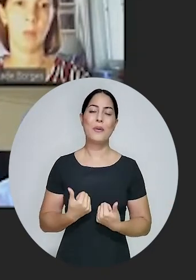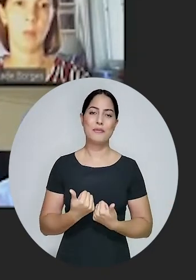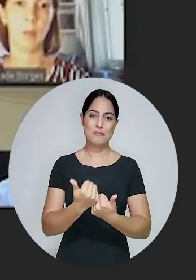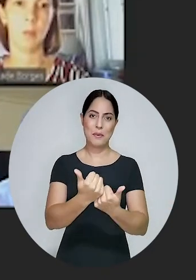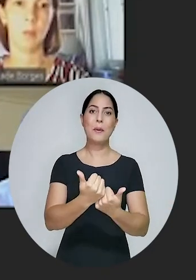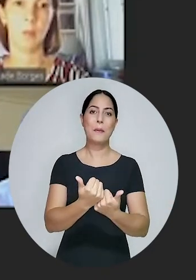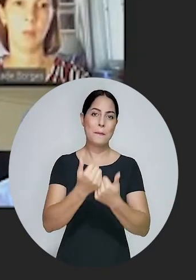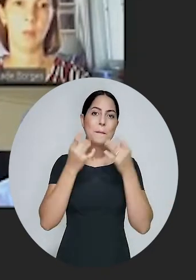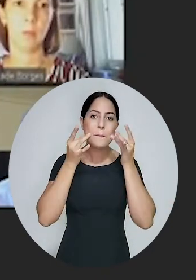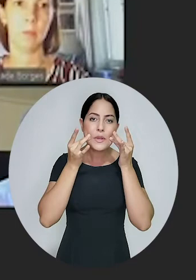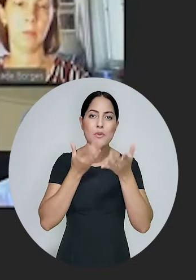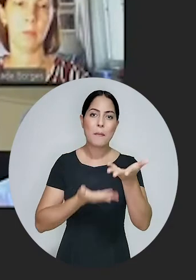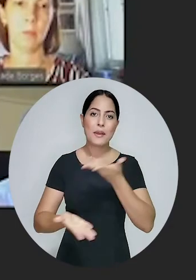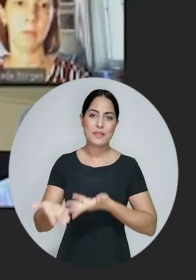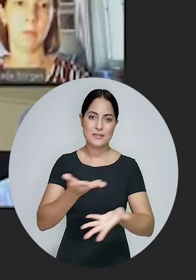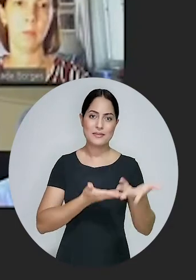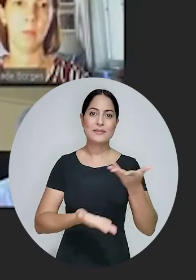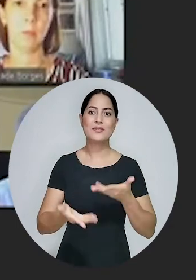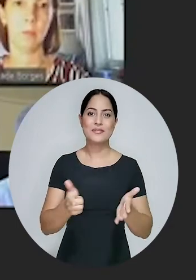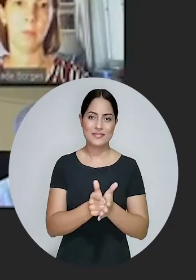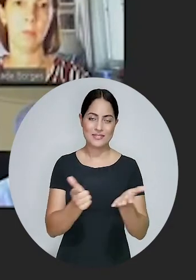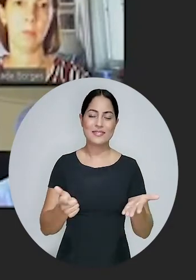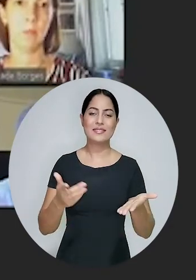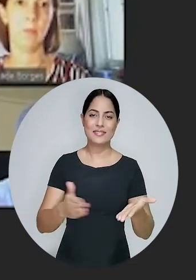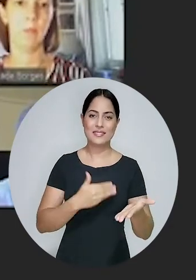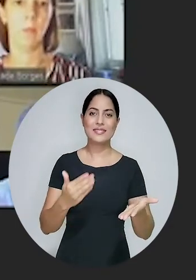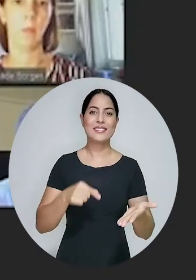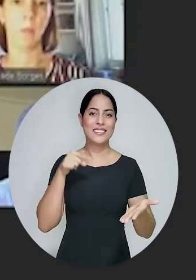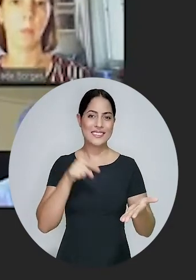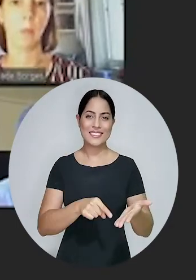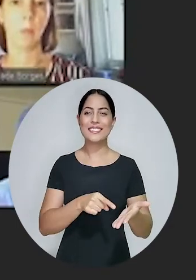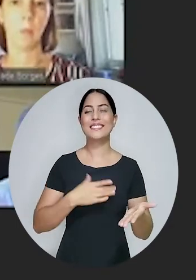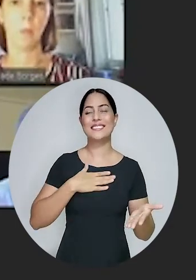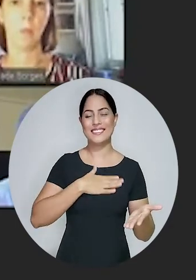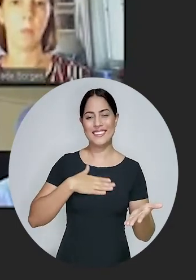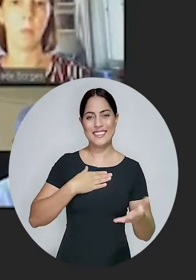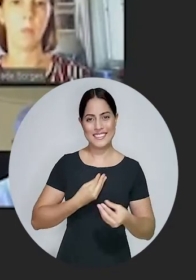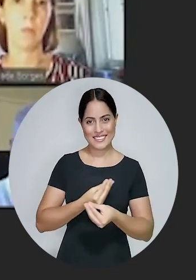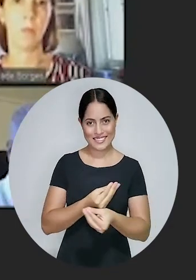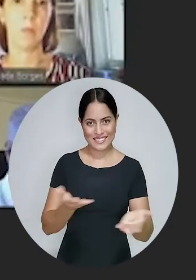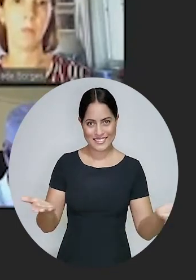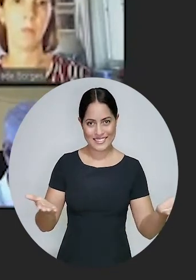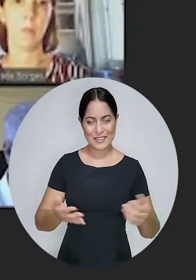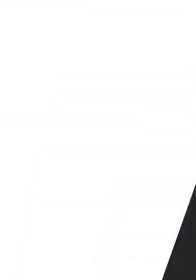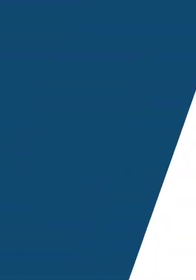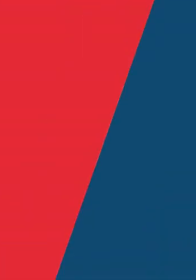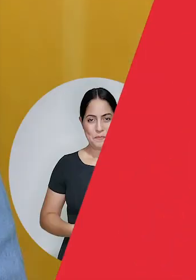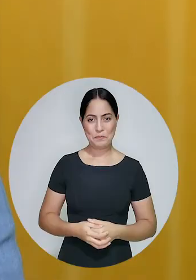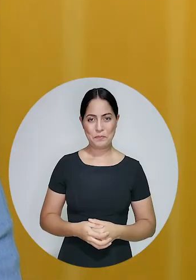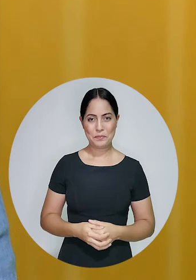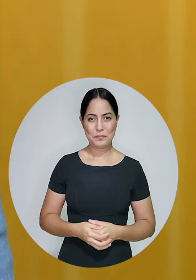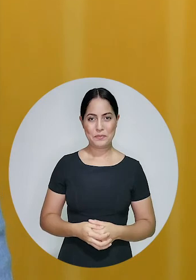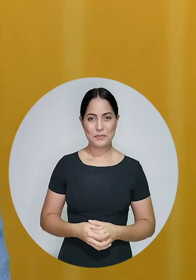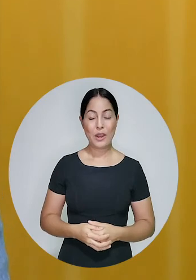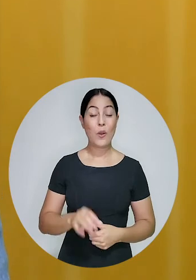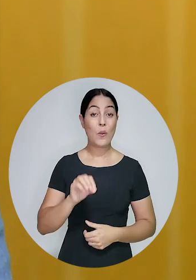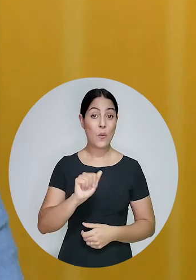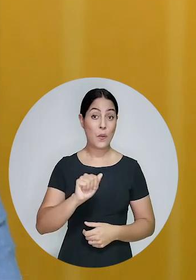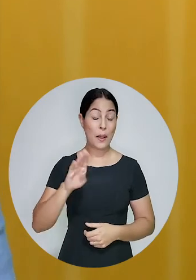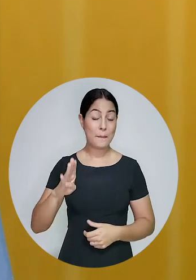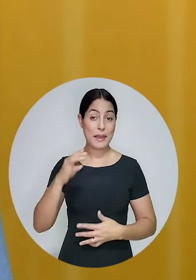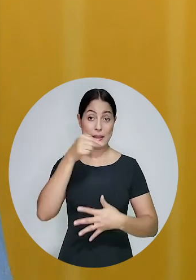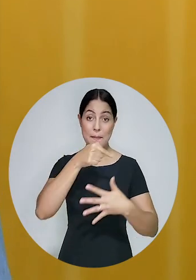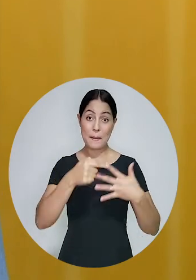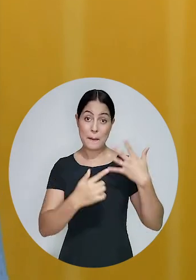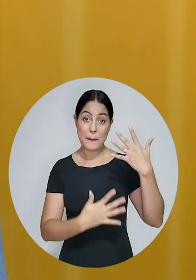de ficar lá para entregar pessoalmente, fazer as dedicatórias, e vai ser um prazer. A OAB lançou ainda, além